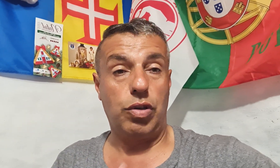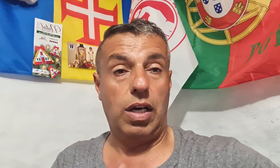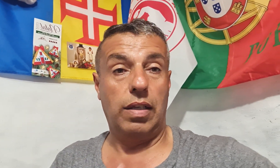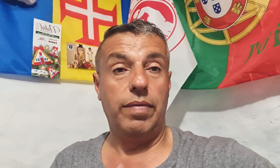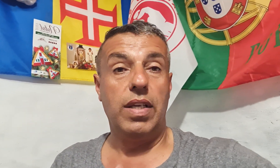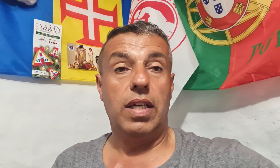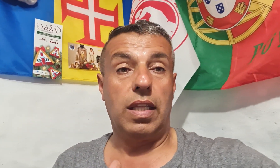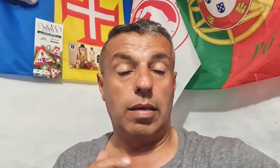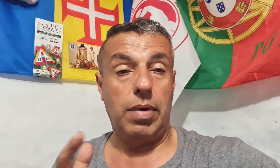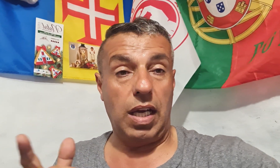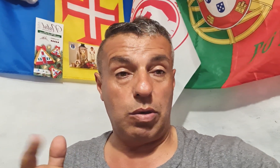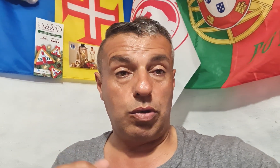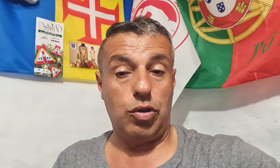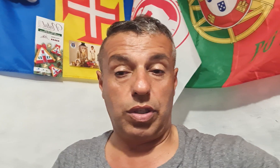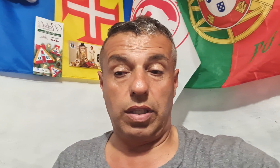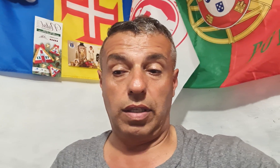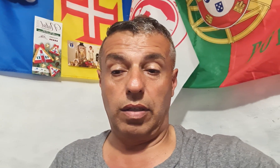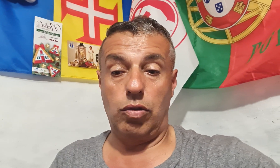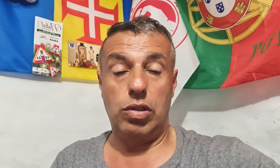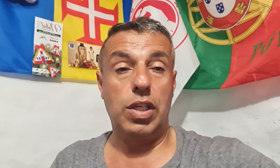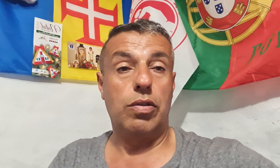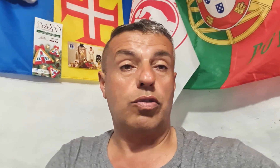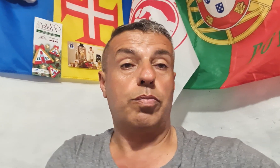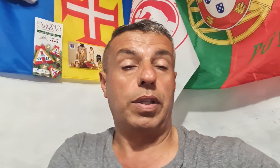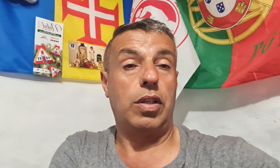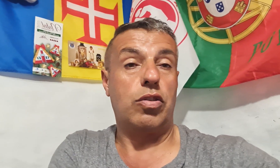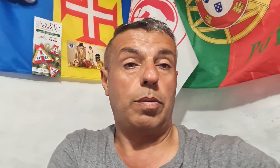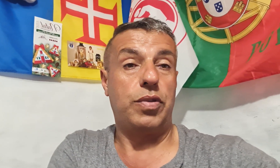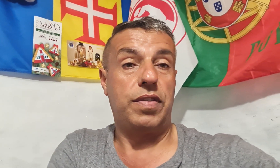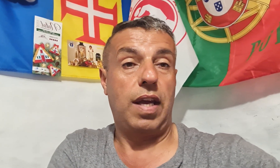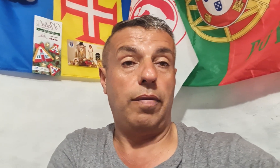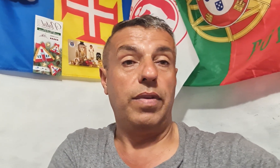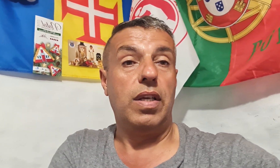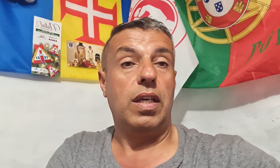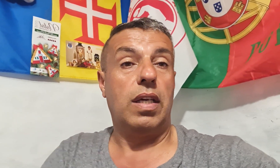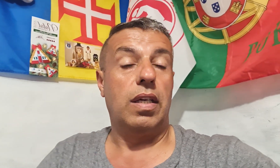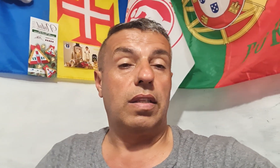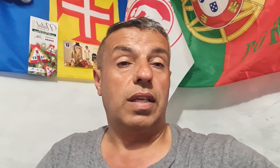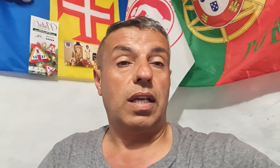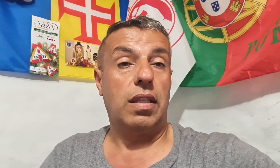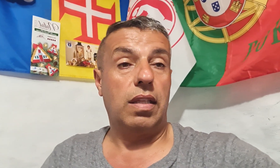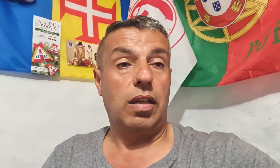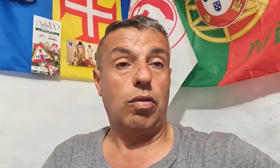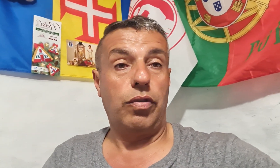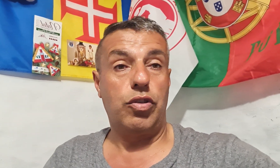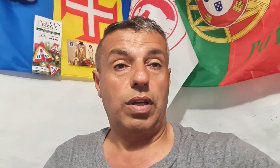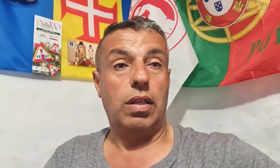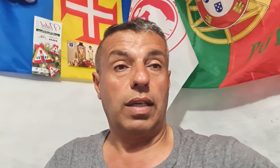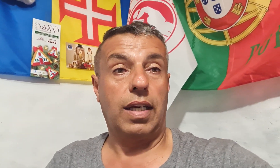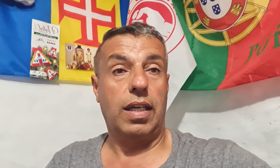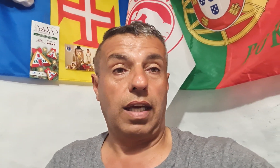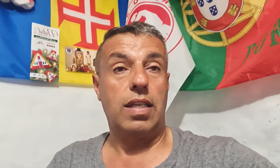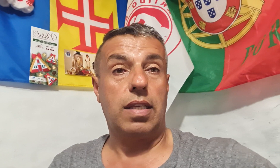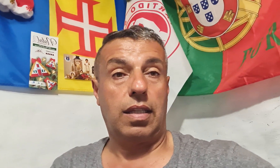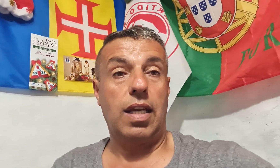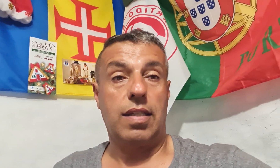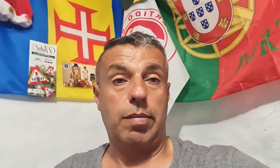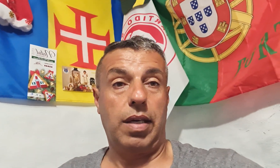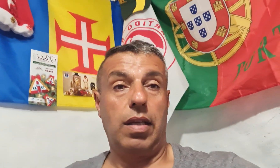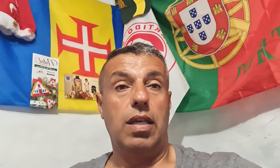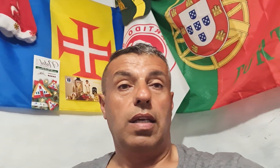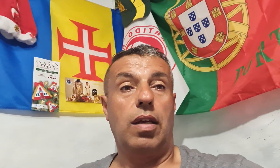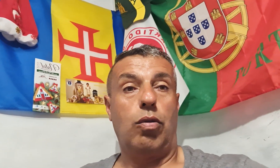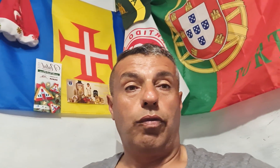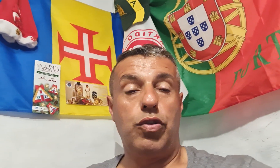nosso Governo Regional e também às pessoas que, os líderes, os partidos da oposição, dar a entender ao Governo Regional que querem ser,